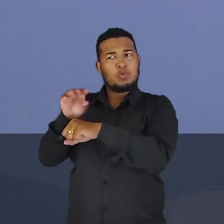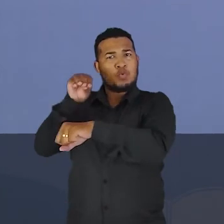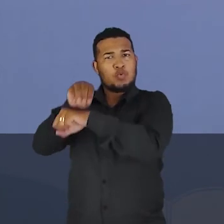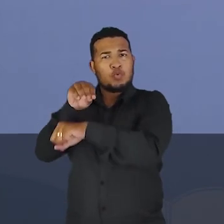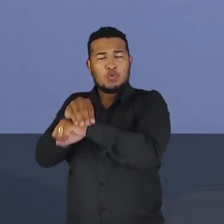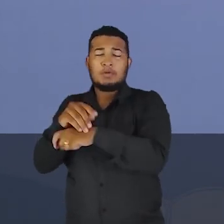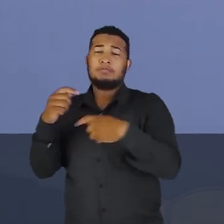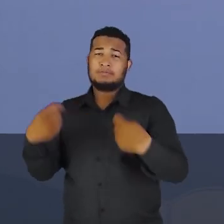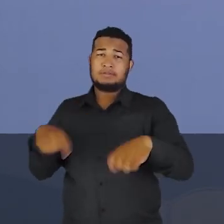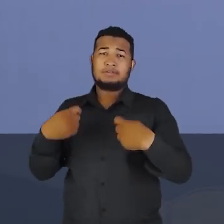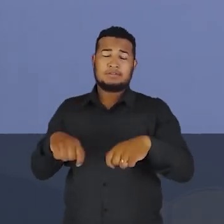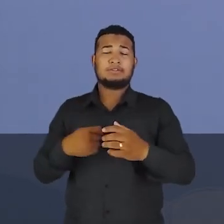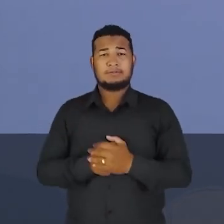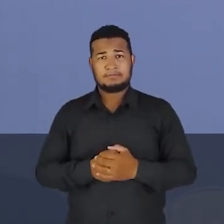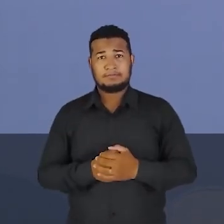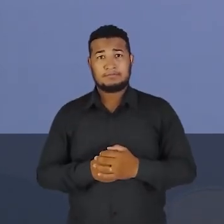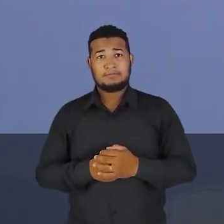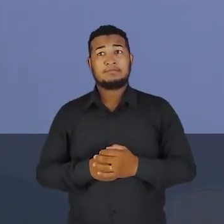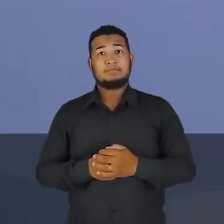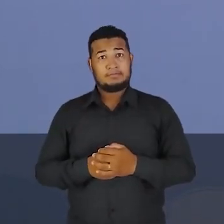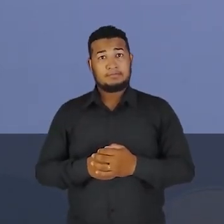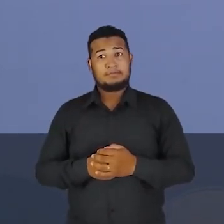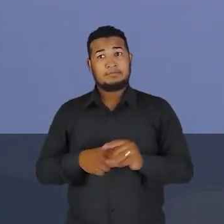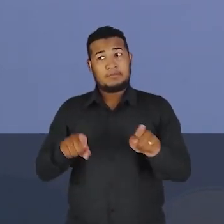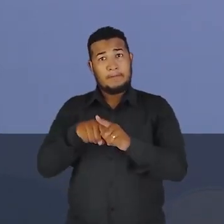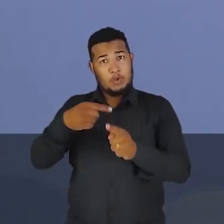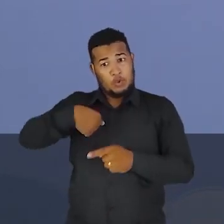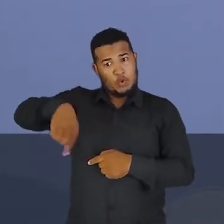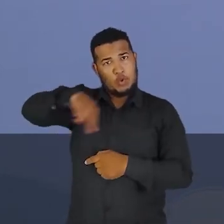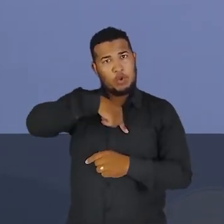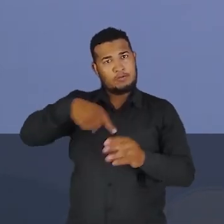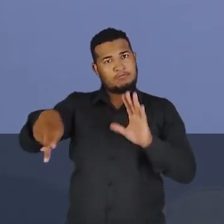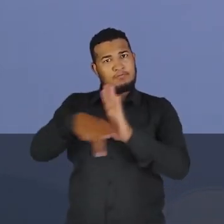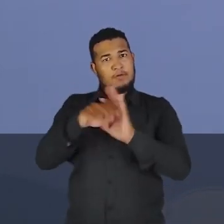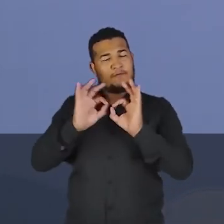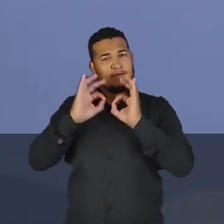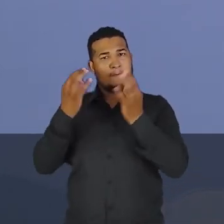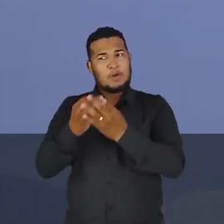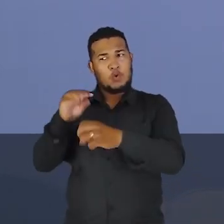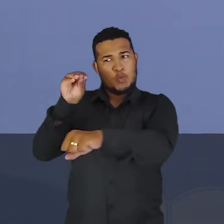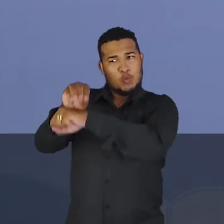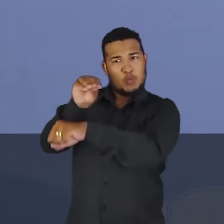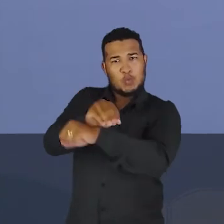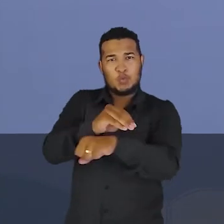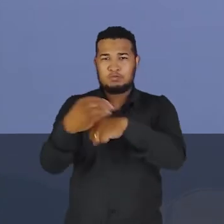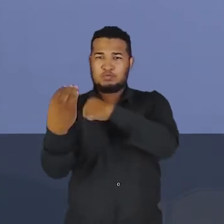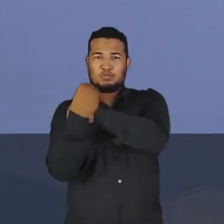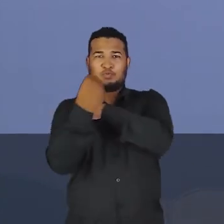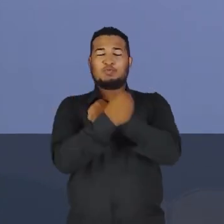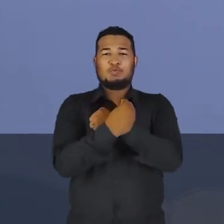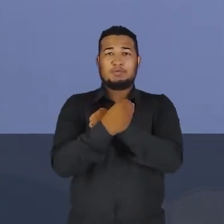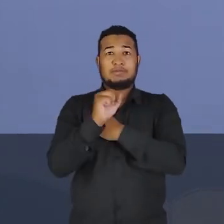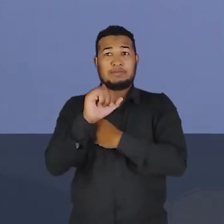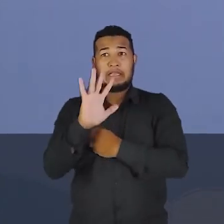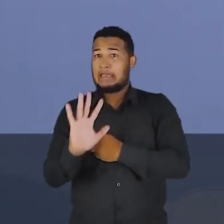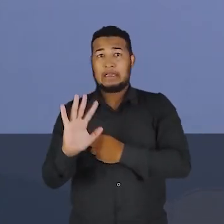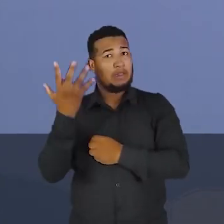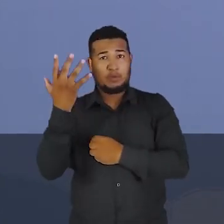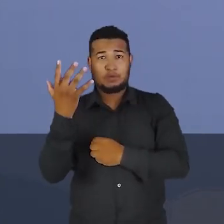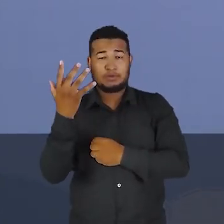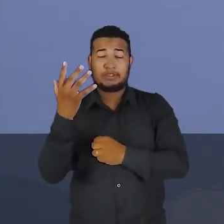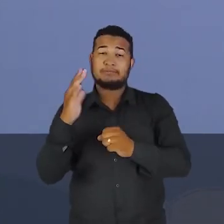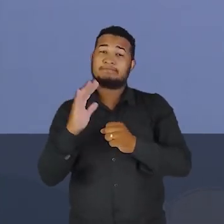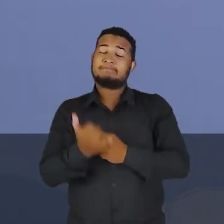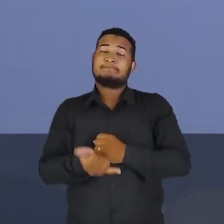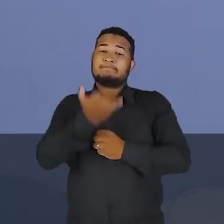ser cuidadores. Nós, dentro de uma família, cuidamos uns dos outros. Quando isso não acontece,